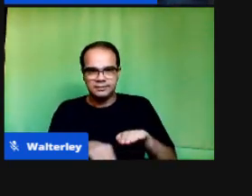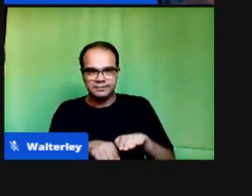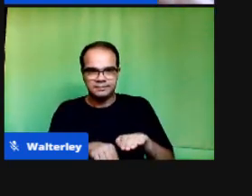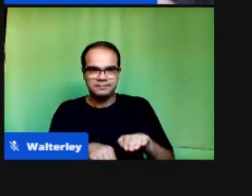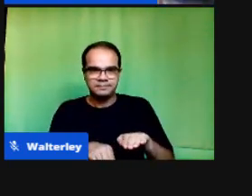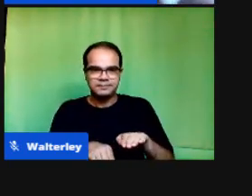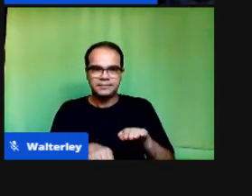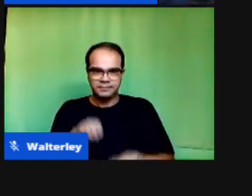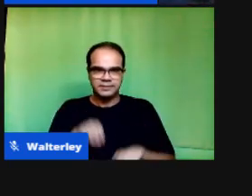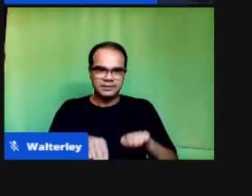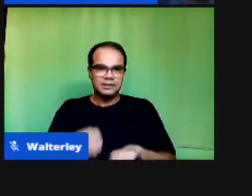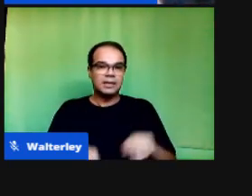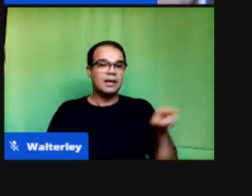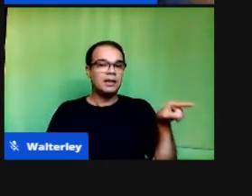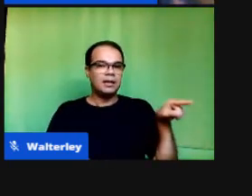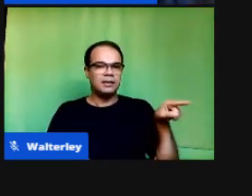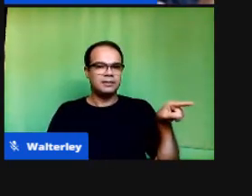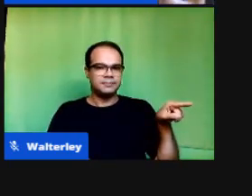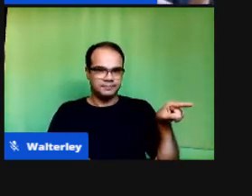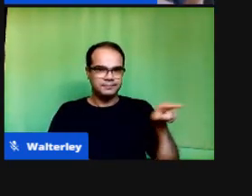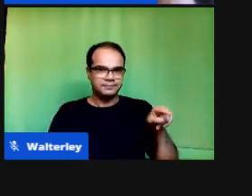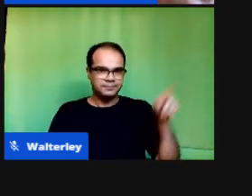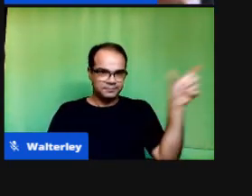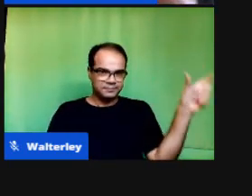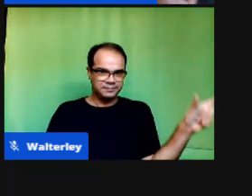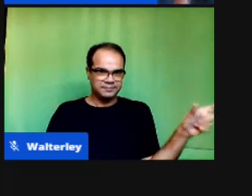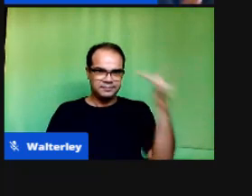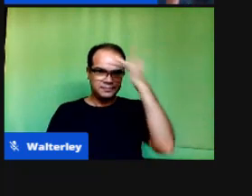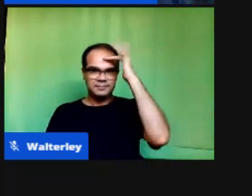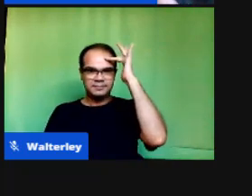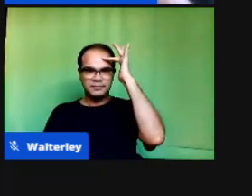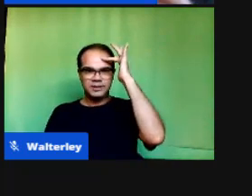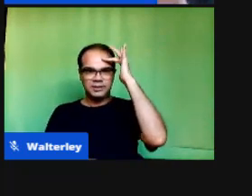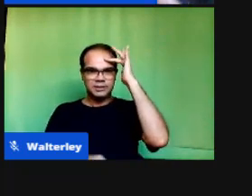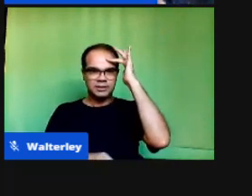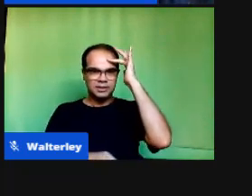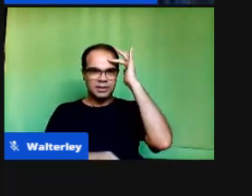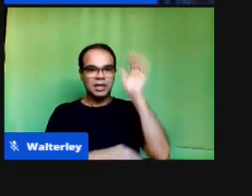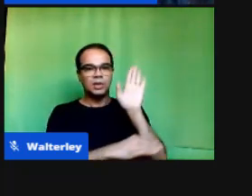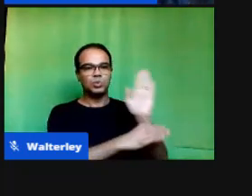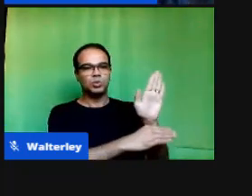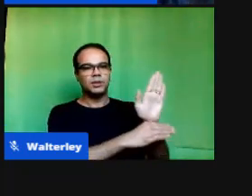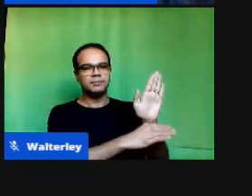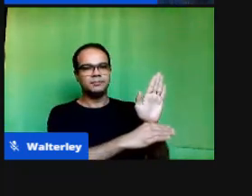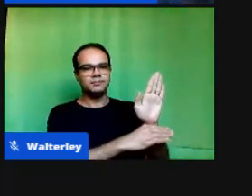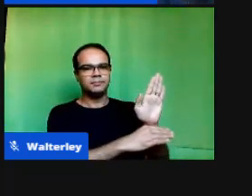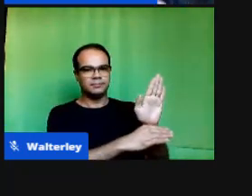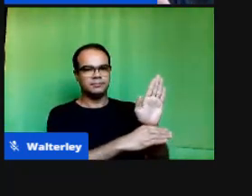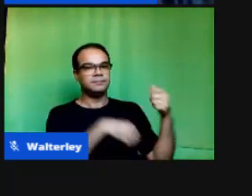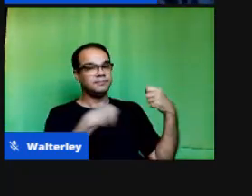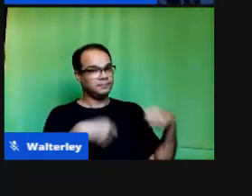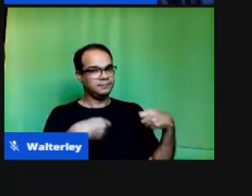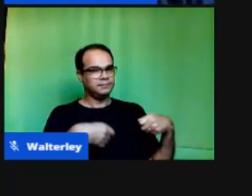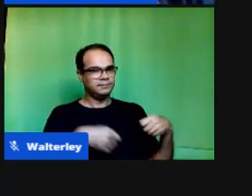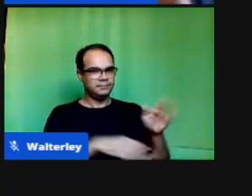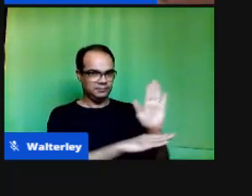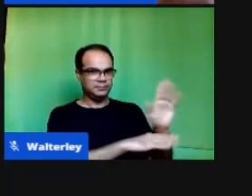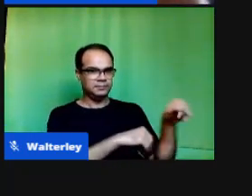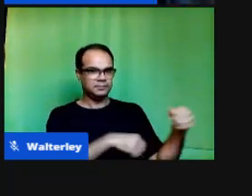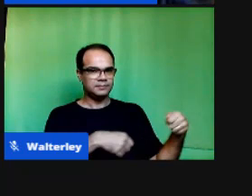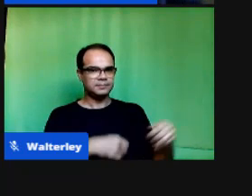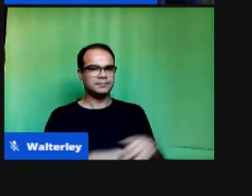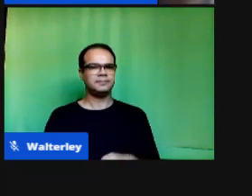você conversa com ela, você tem todo um trabalho de empatia que a gente precisa, ainda mais no meio educativo. E